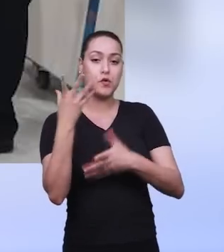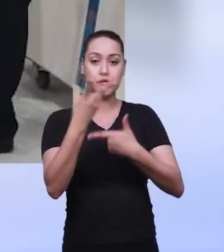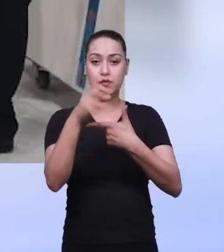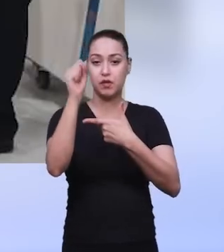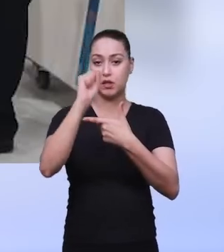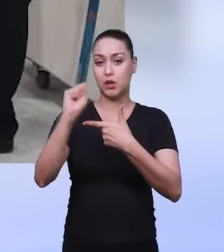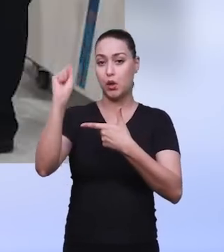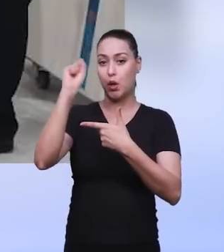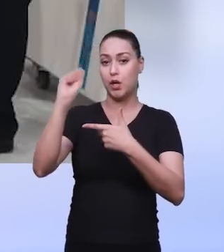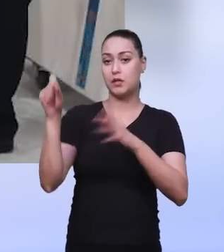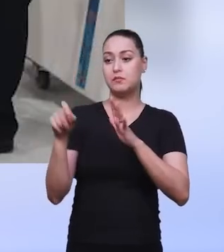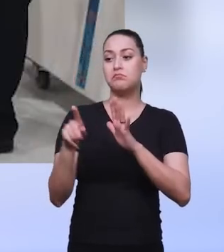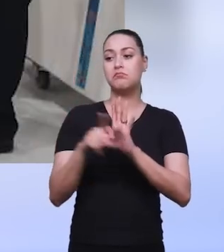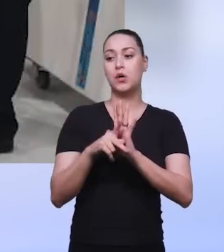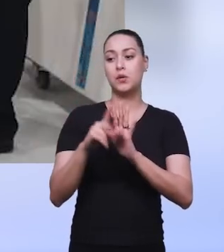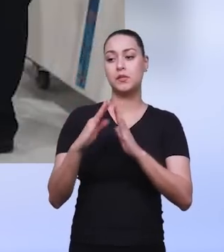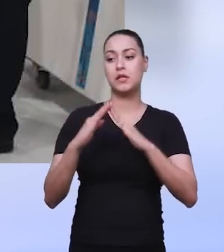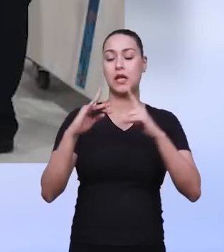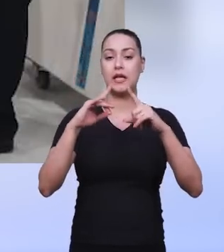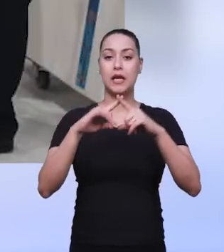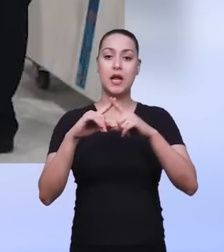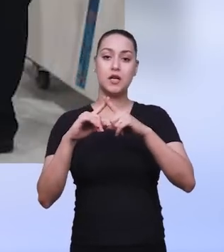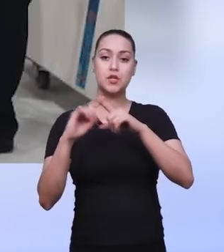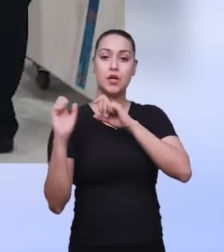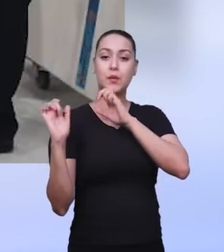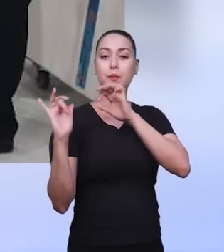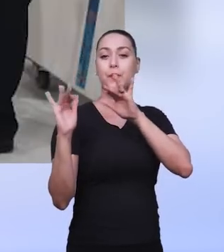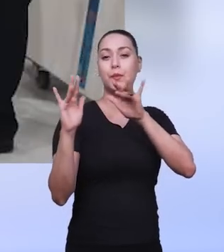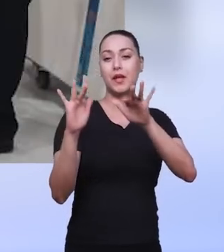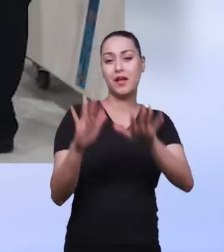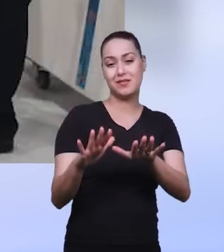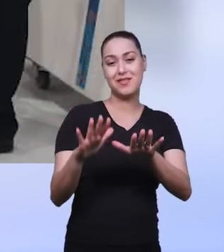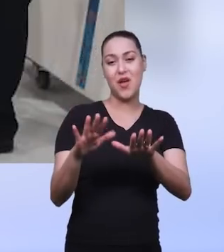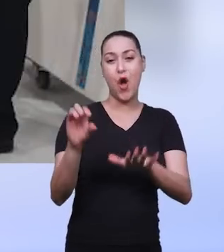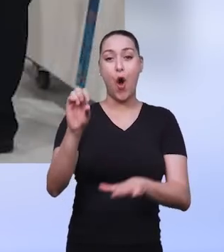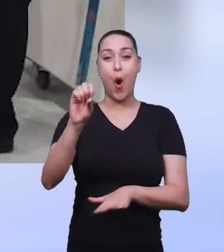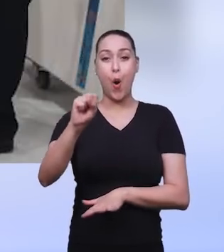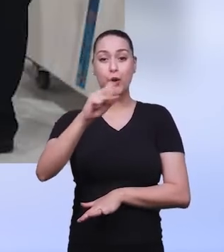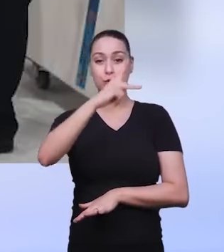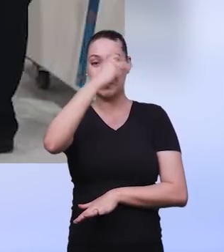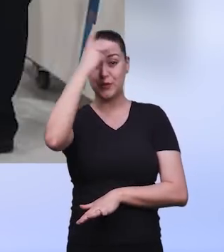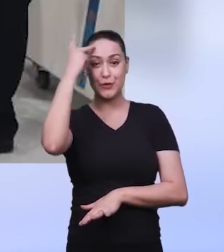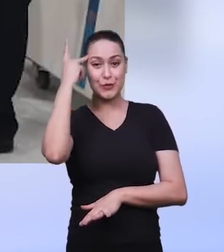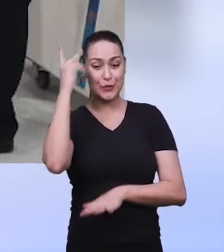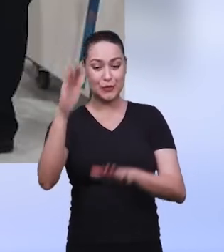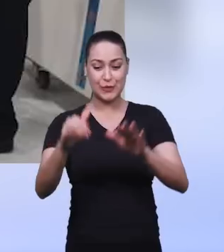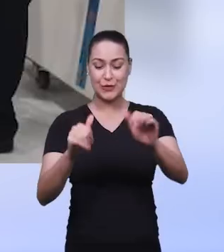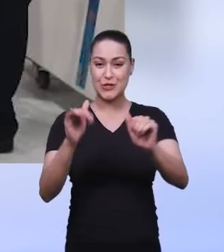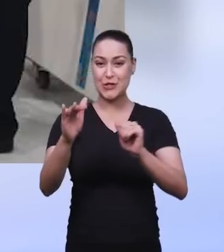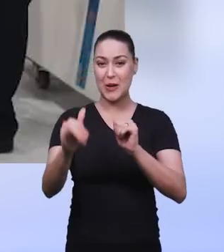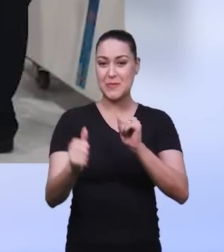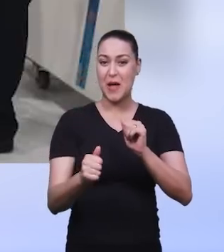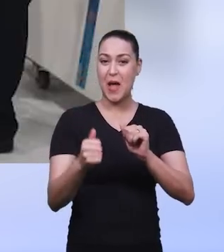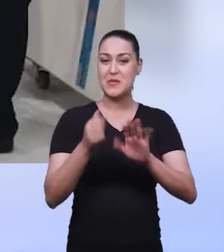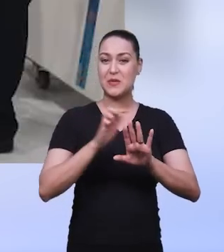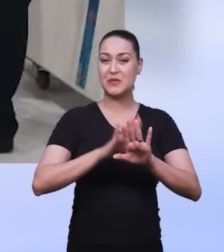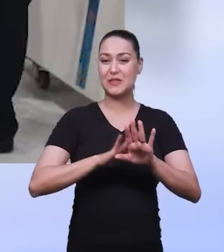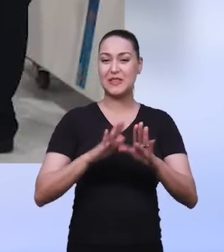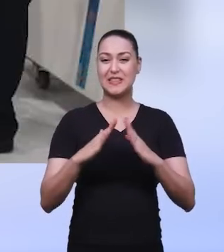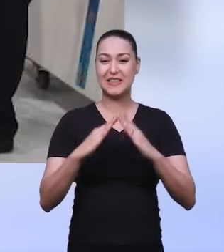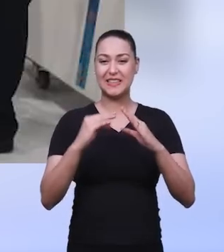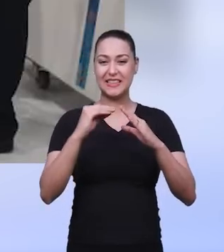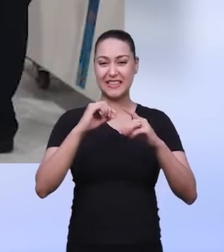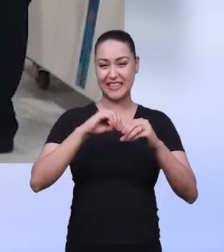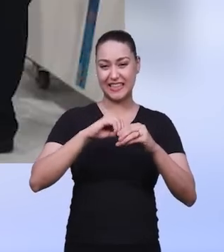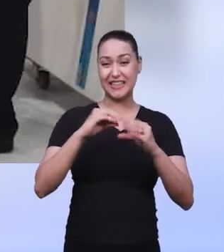vitórias recentes concedidas à igreja. E como bênçãos nunca são demais, 8 irmãos foram levantados para funções da congregação.